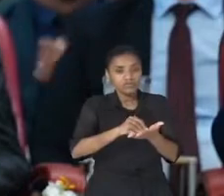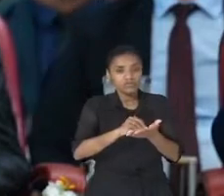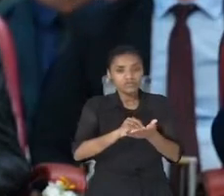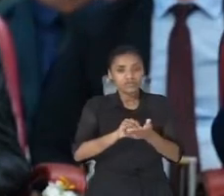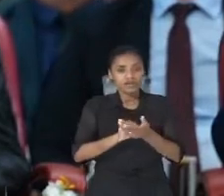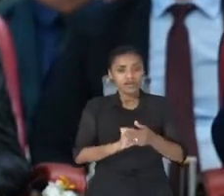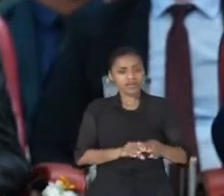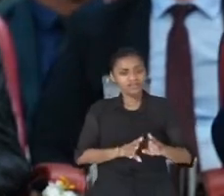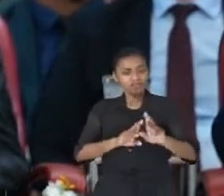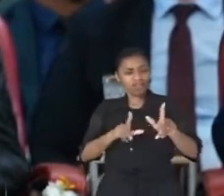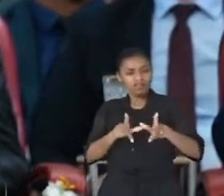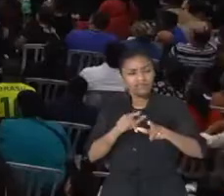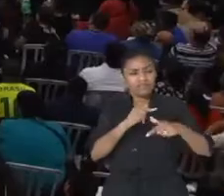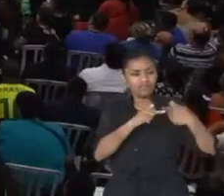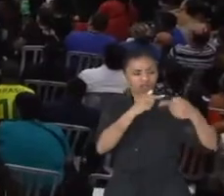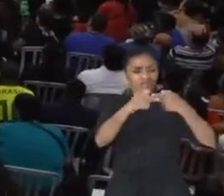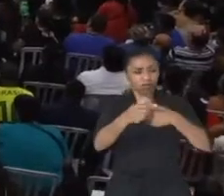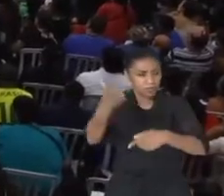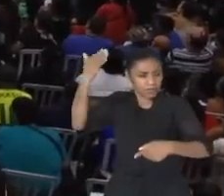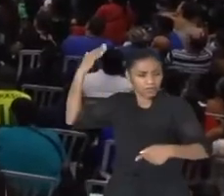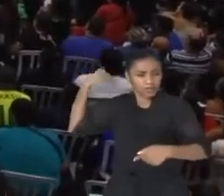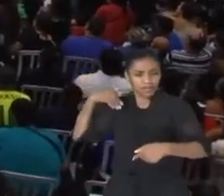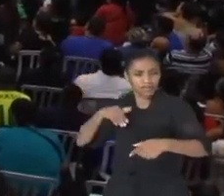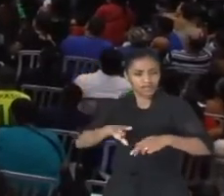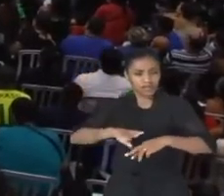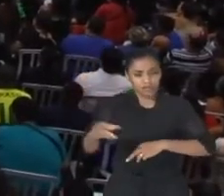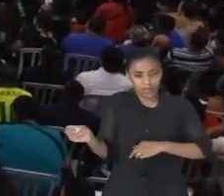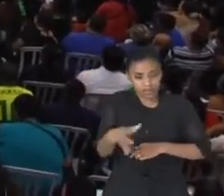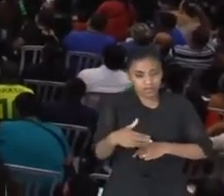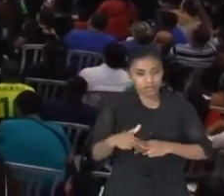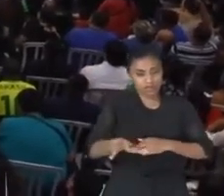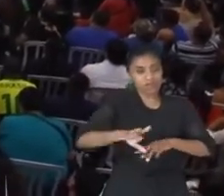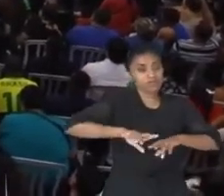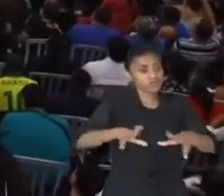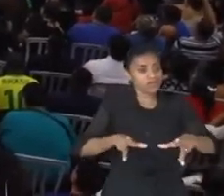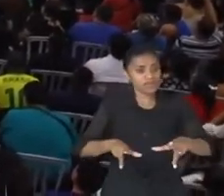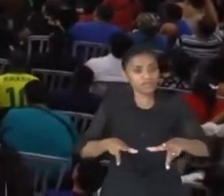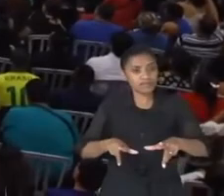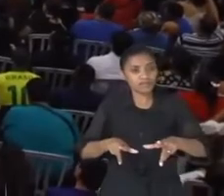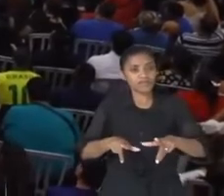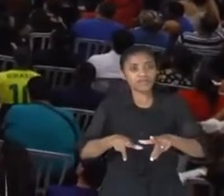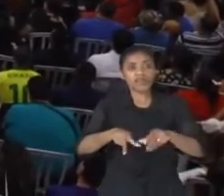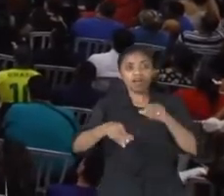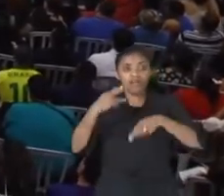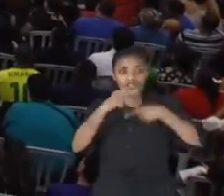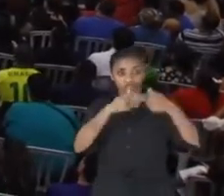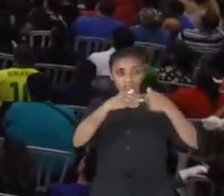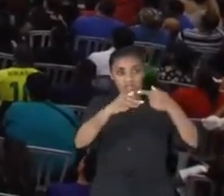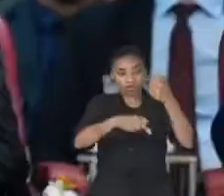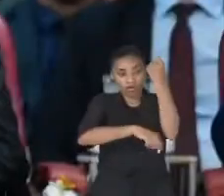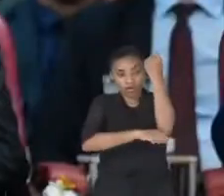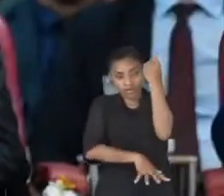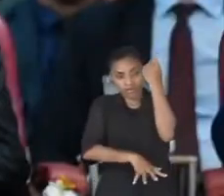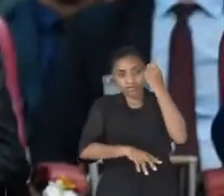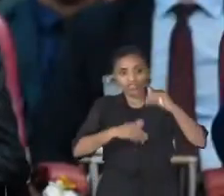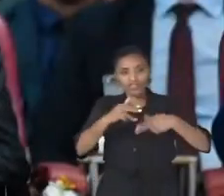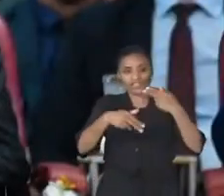Diferença da geração passada para essa nova. A geração raiz para a geração